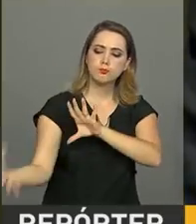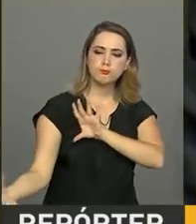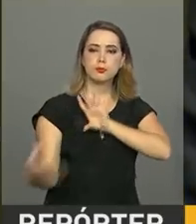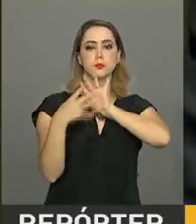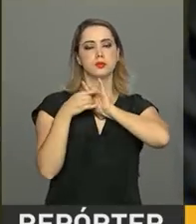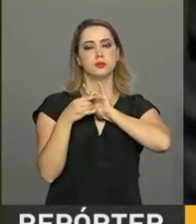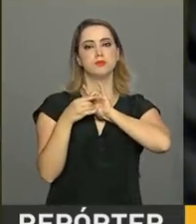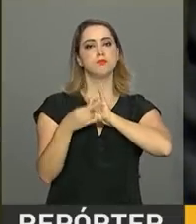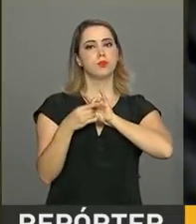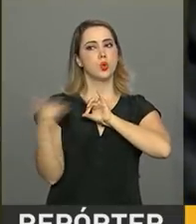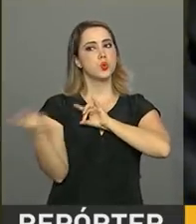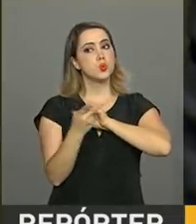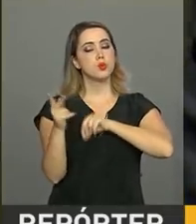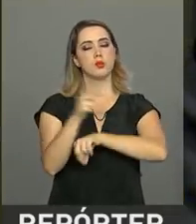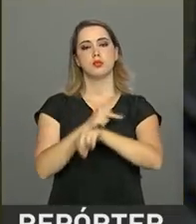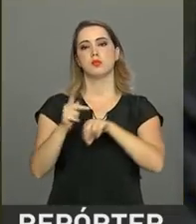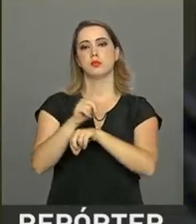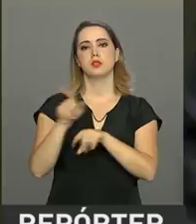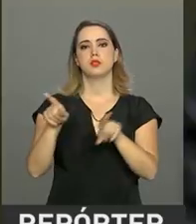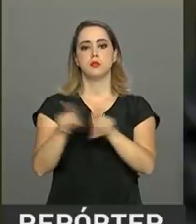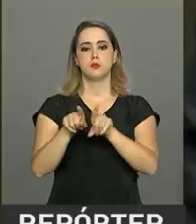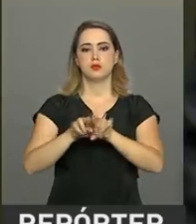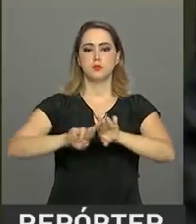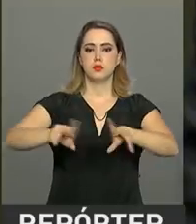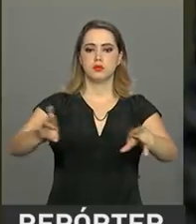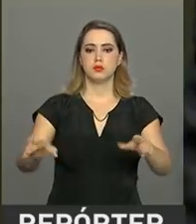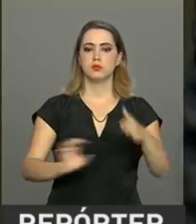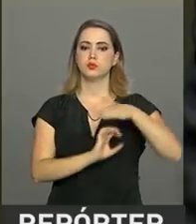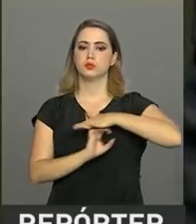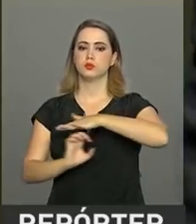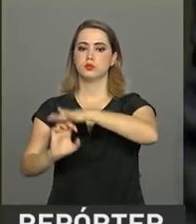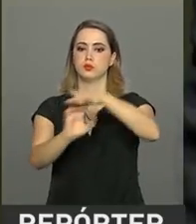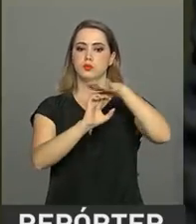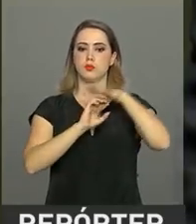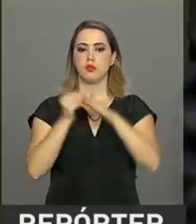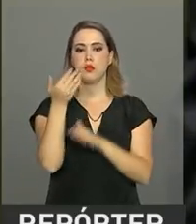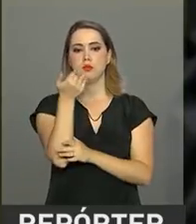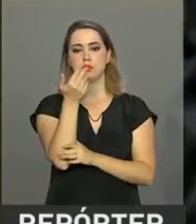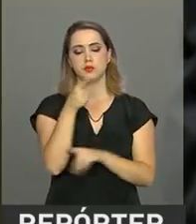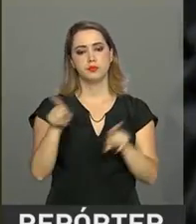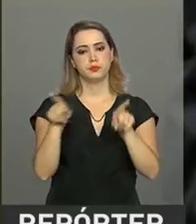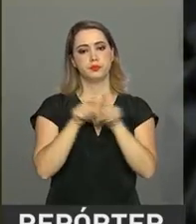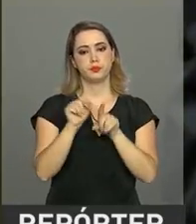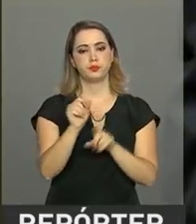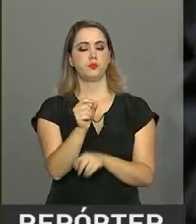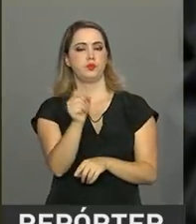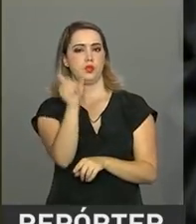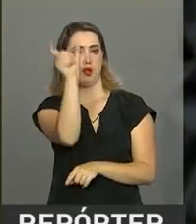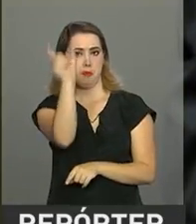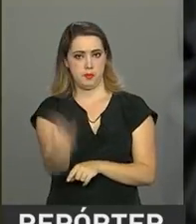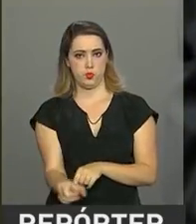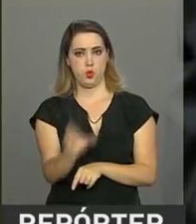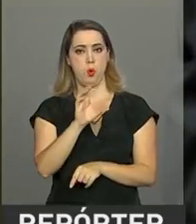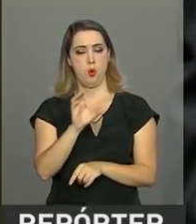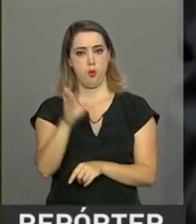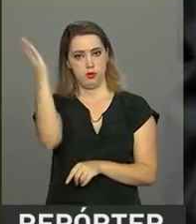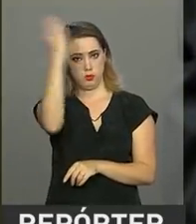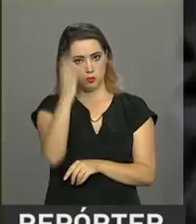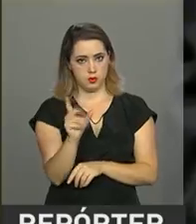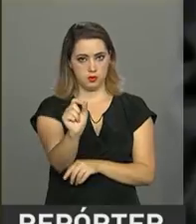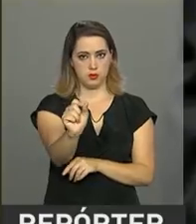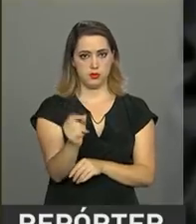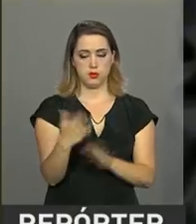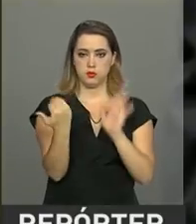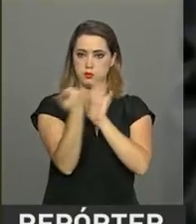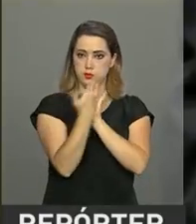brasília no livro do ramo alimentício engenharia civil é brasileiro por exemplo o projeto em